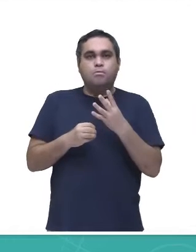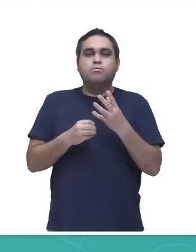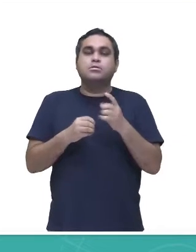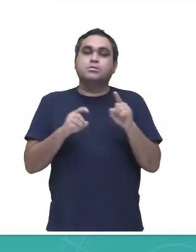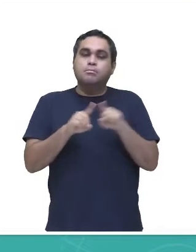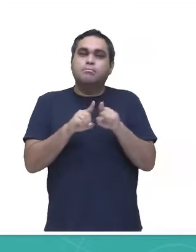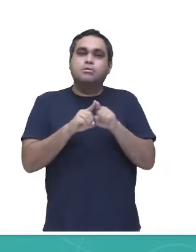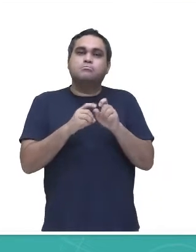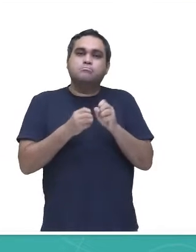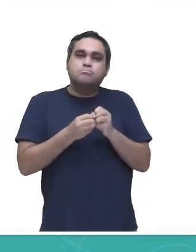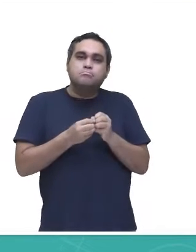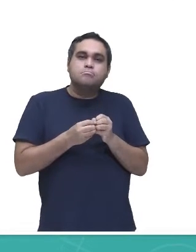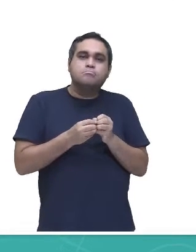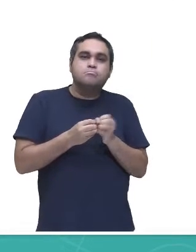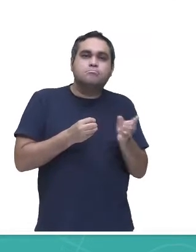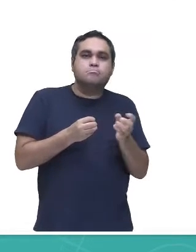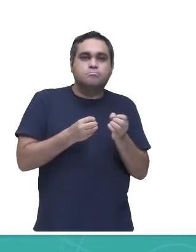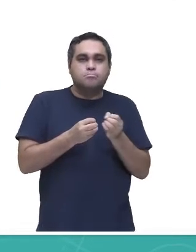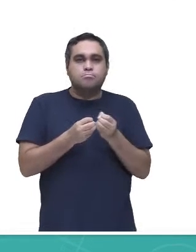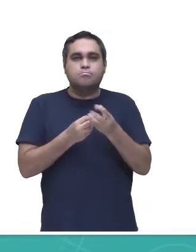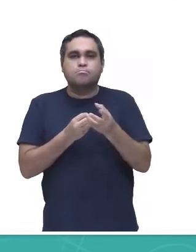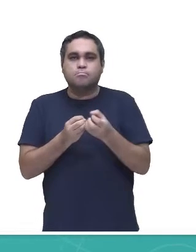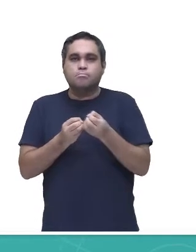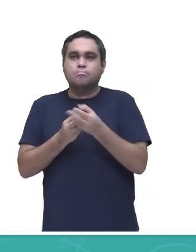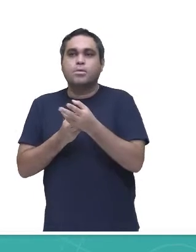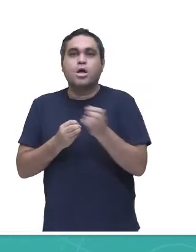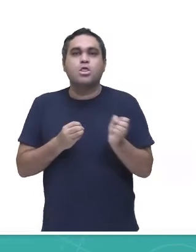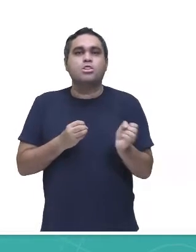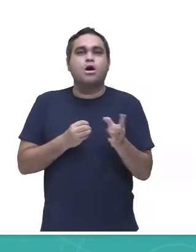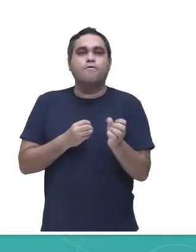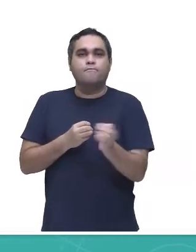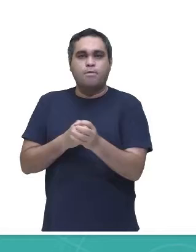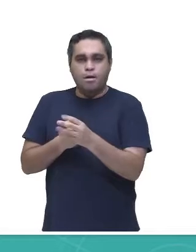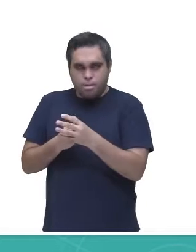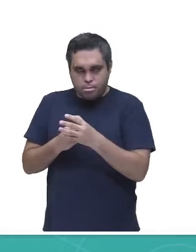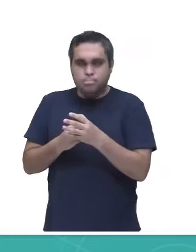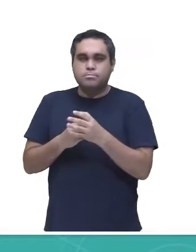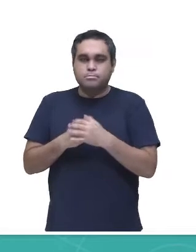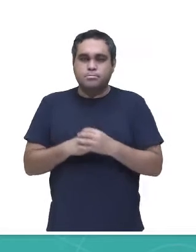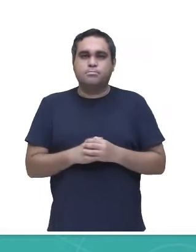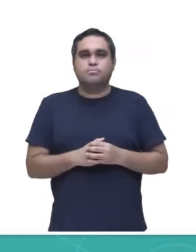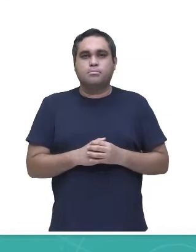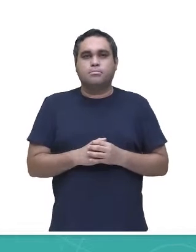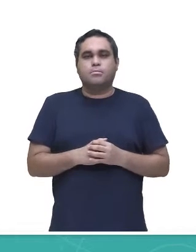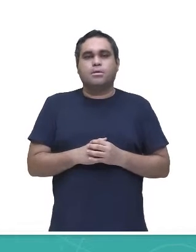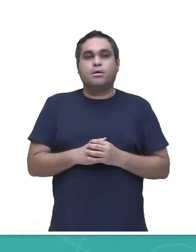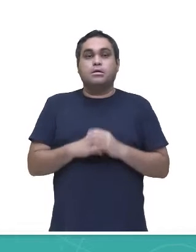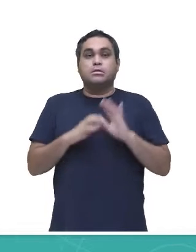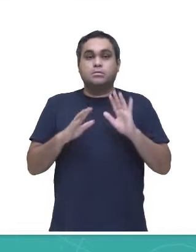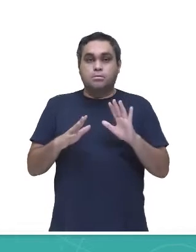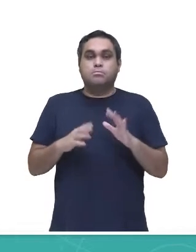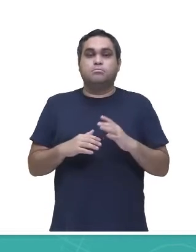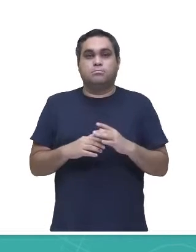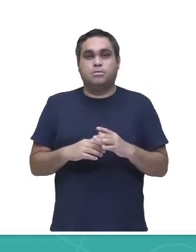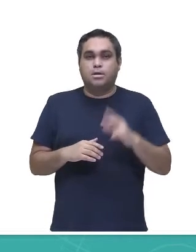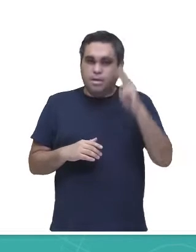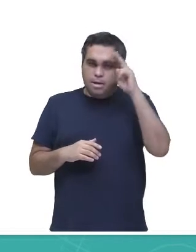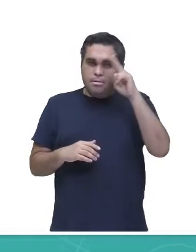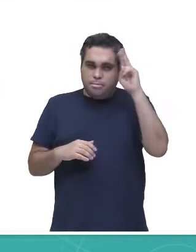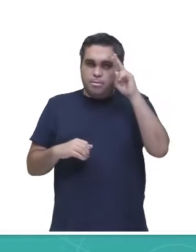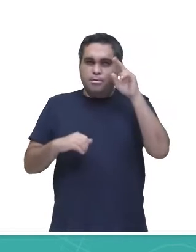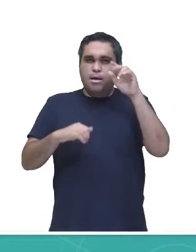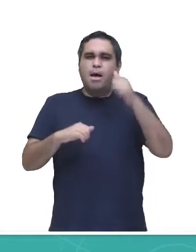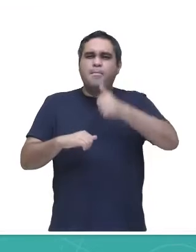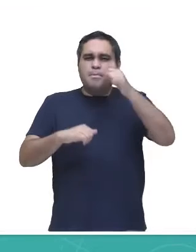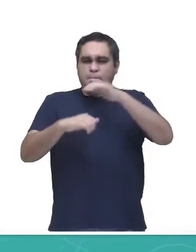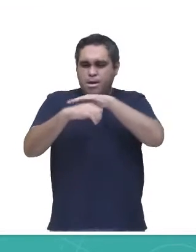células para substituir as que vão indo para a superfície da pele. Então, lembra que nós falamos que naquela camada córnea,